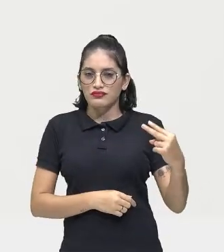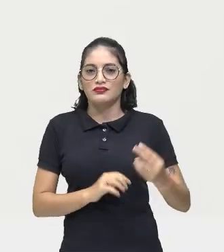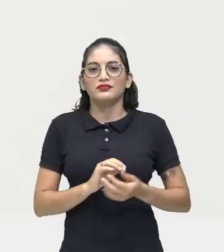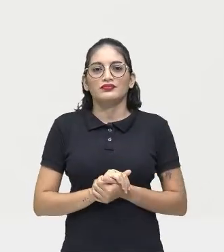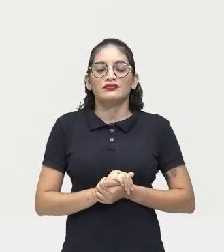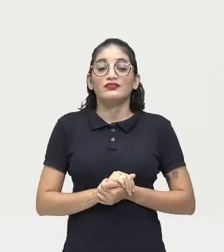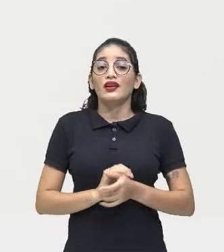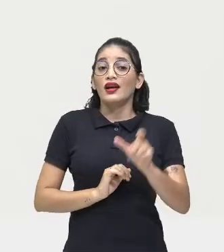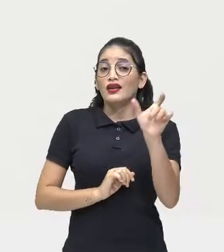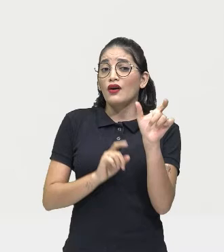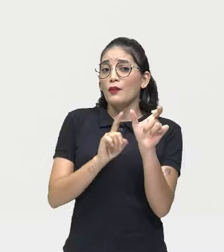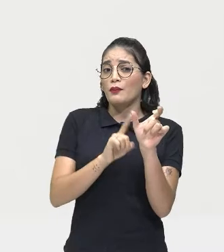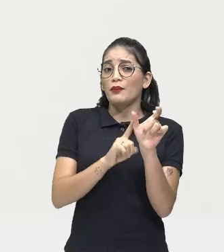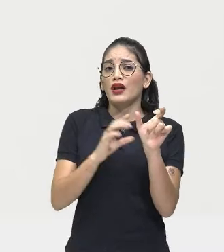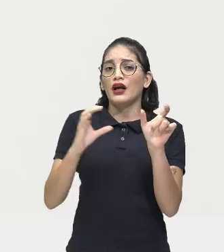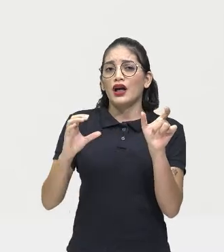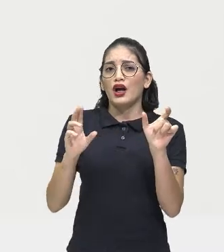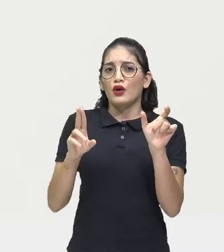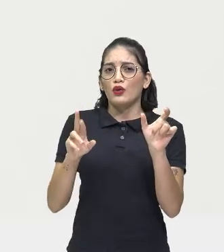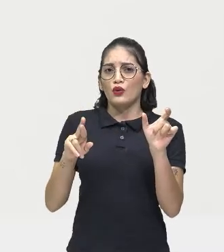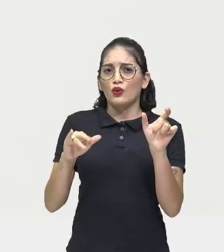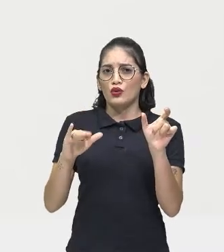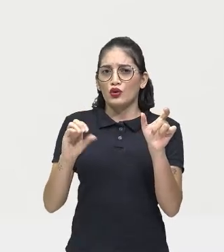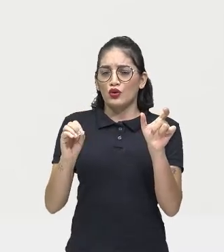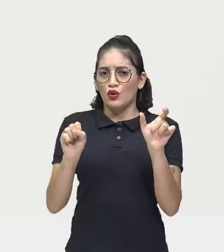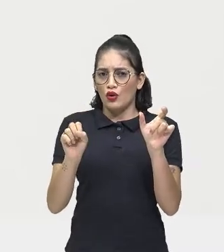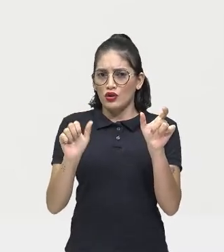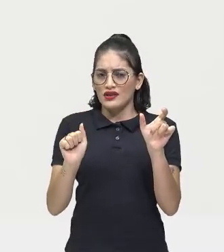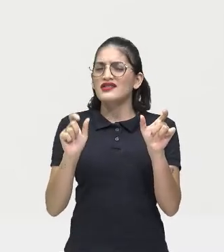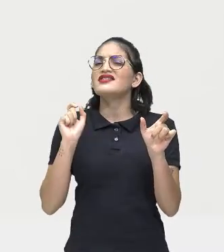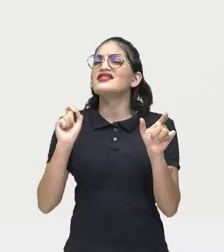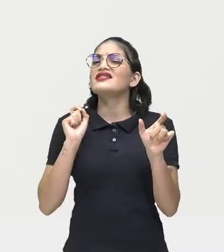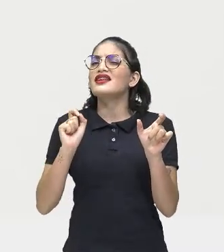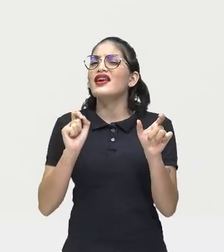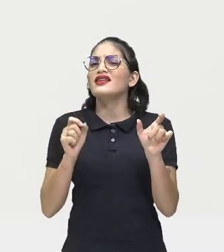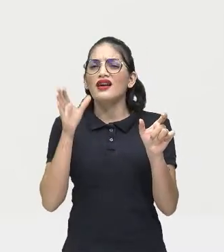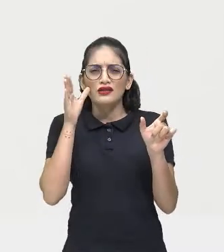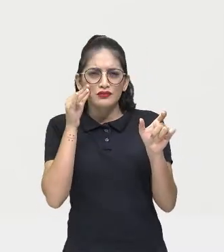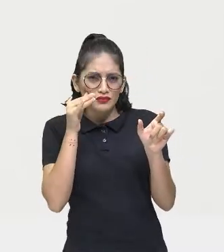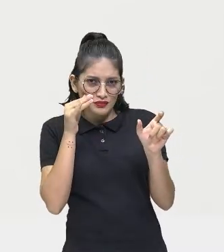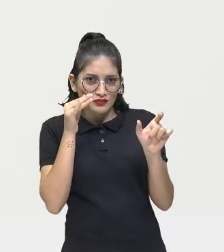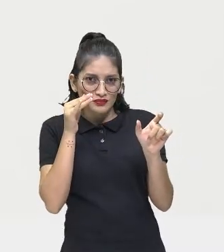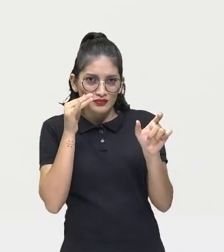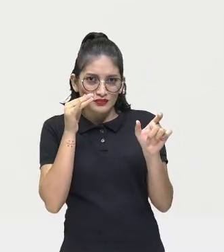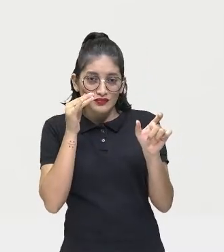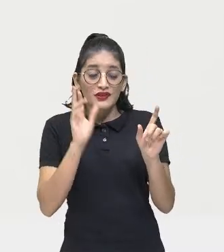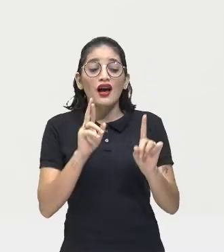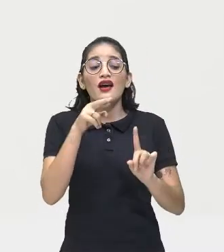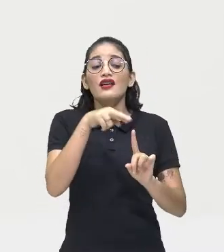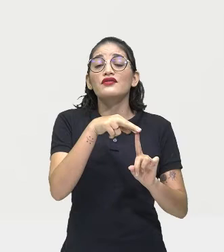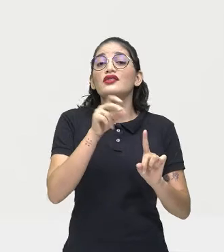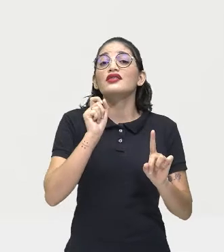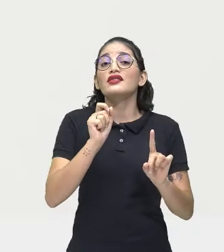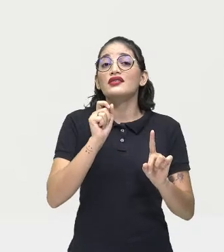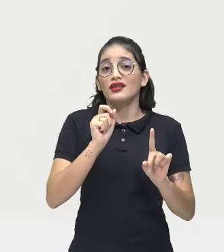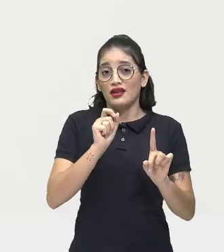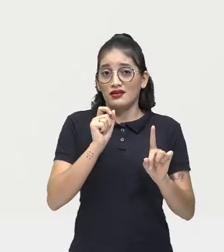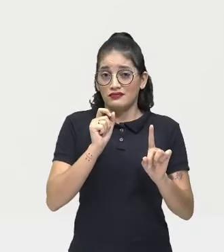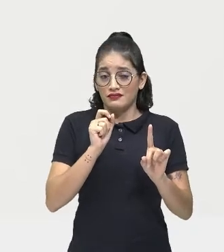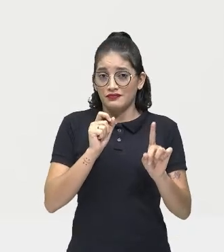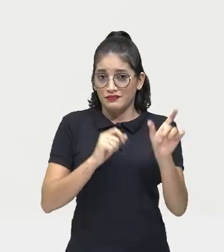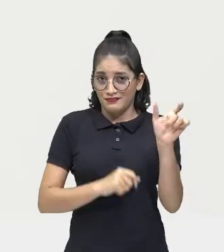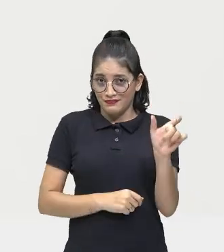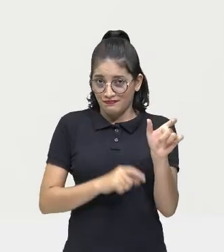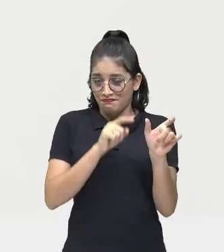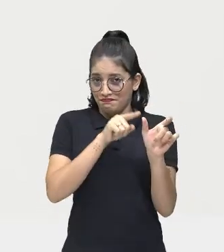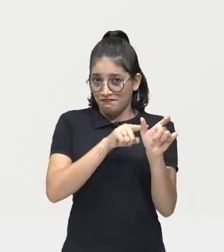a palavra curiosa. Quem é que está curiosa? Está se referindo a quem essa palavra? Perceba